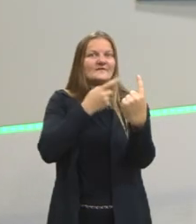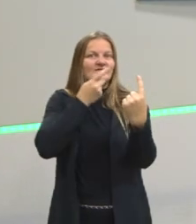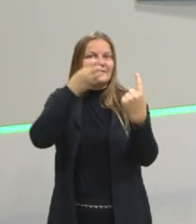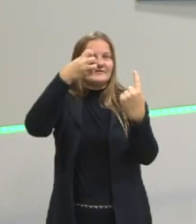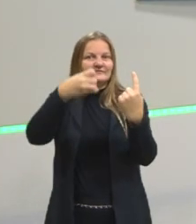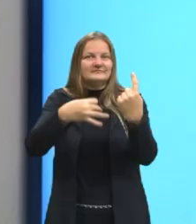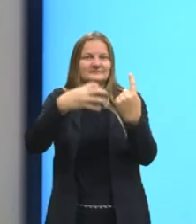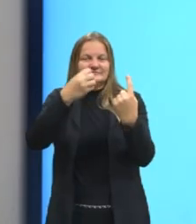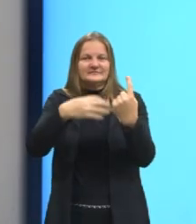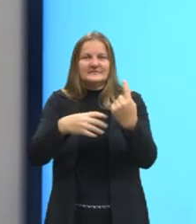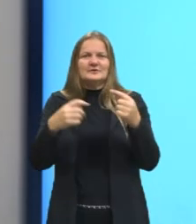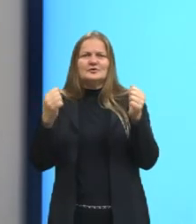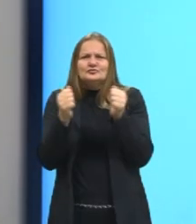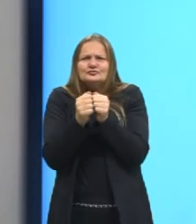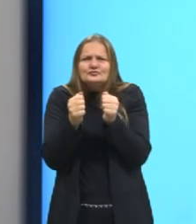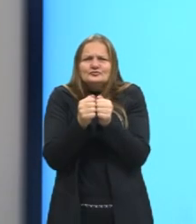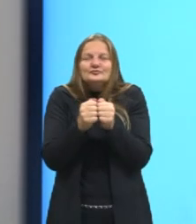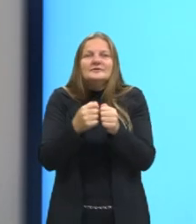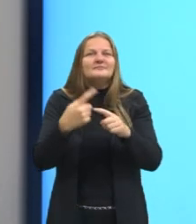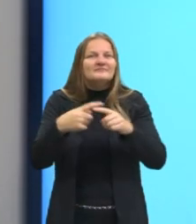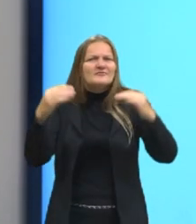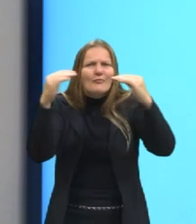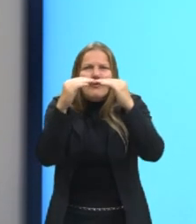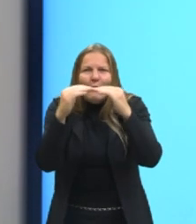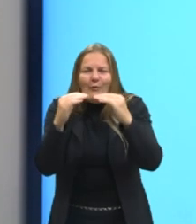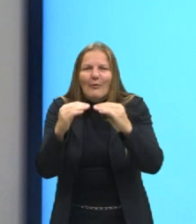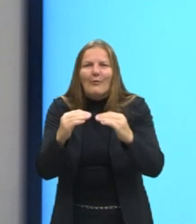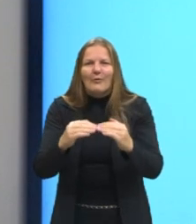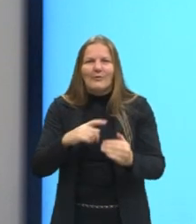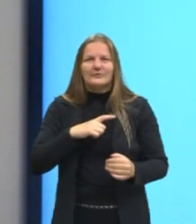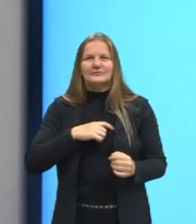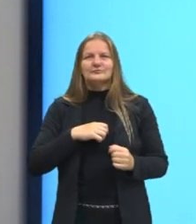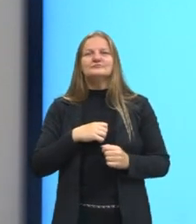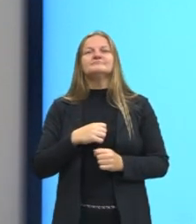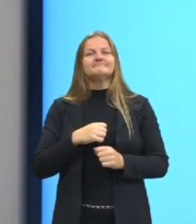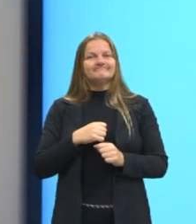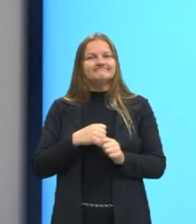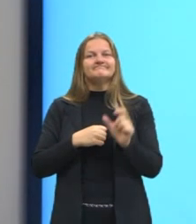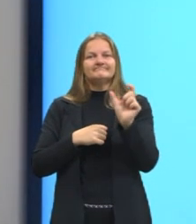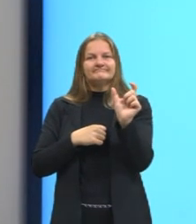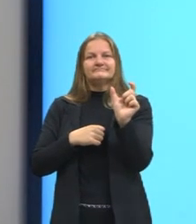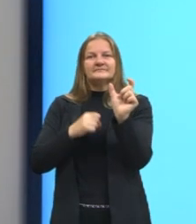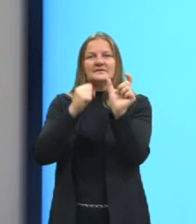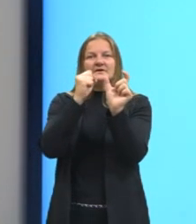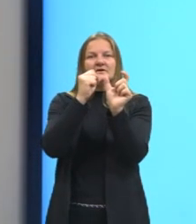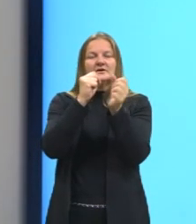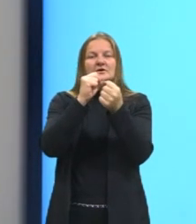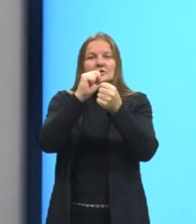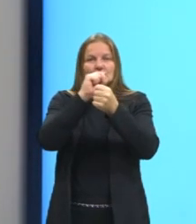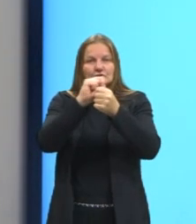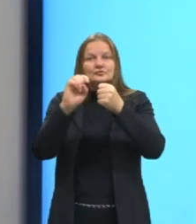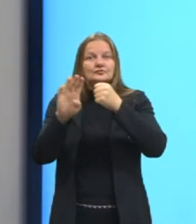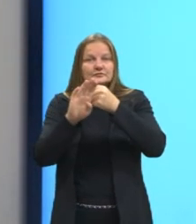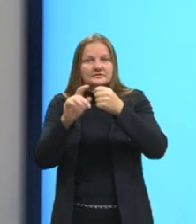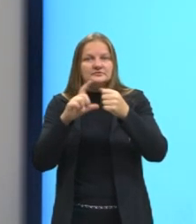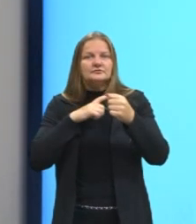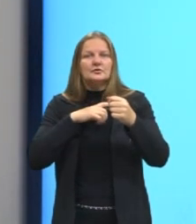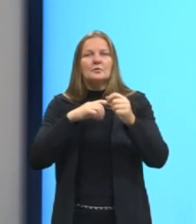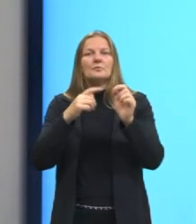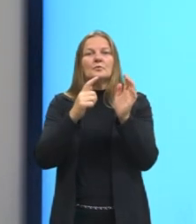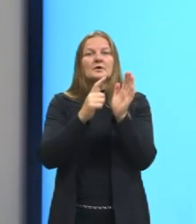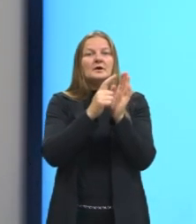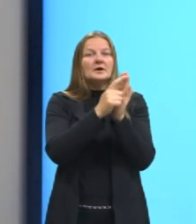então acompanhando e concordando com esse substantivo tanto em gênero é